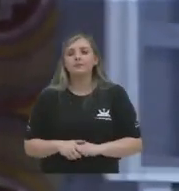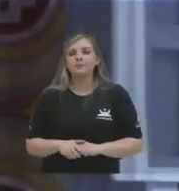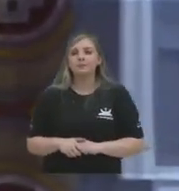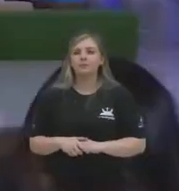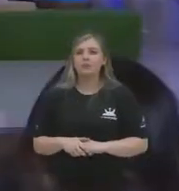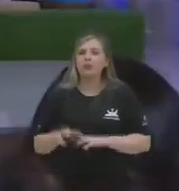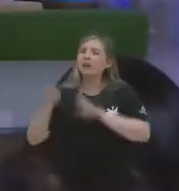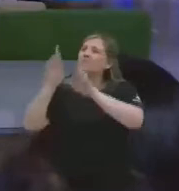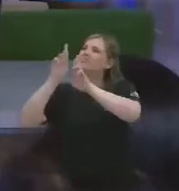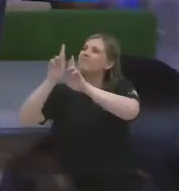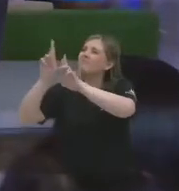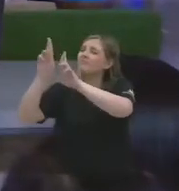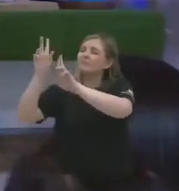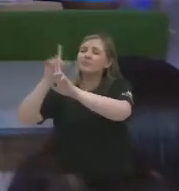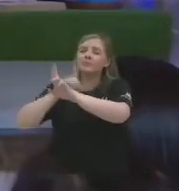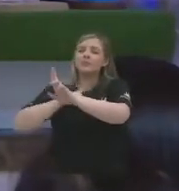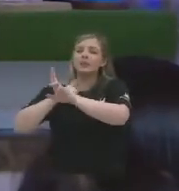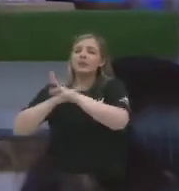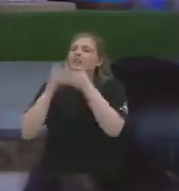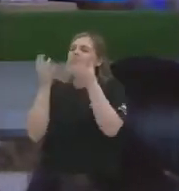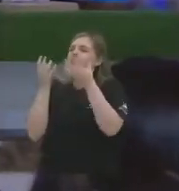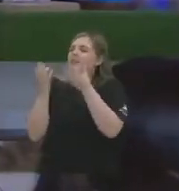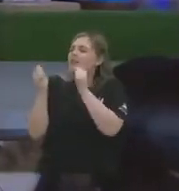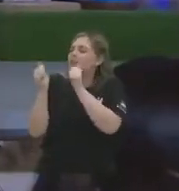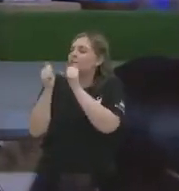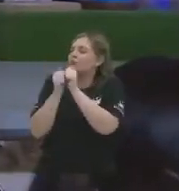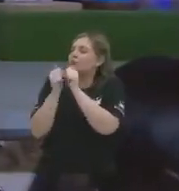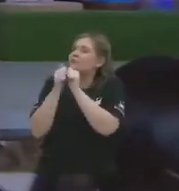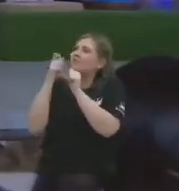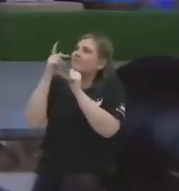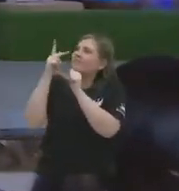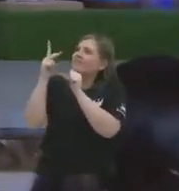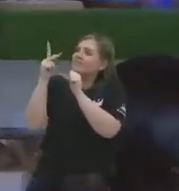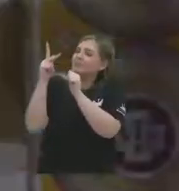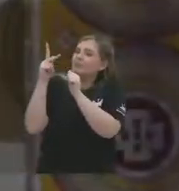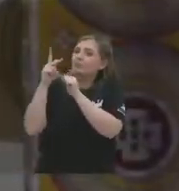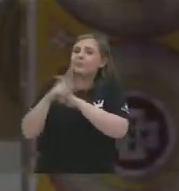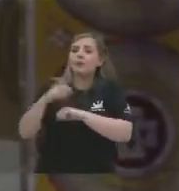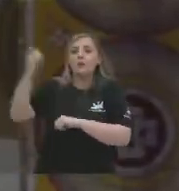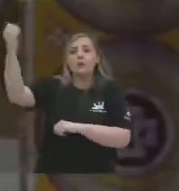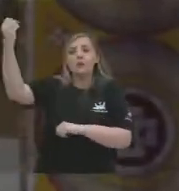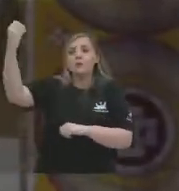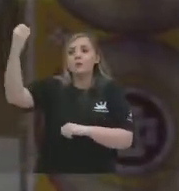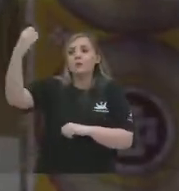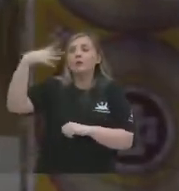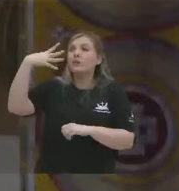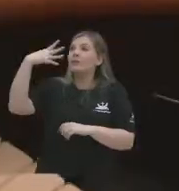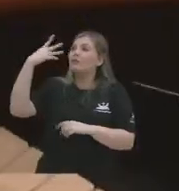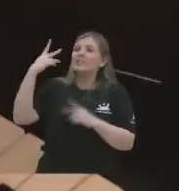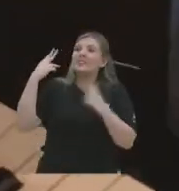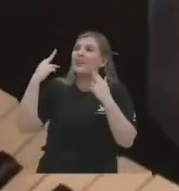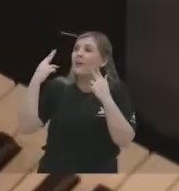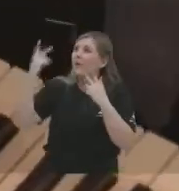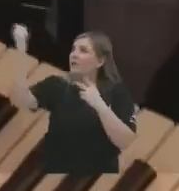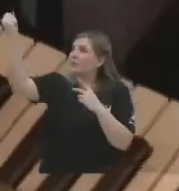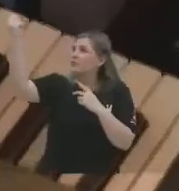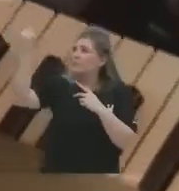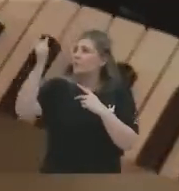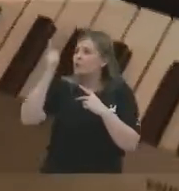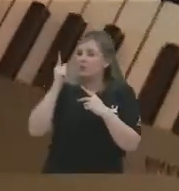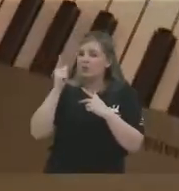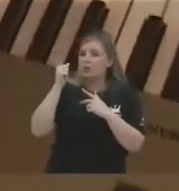nele quero ficar. Sua luz é como o sol, que não